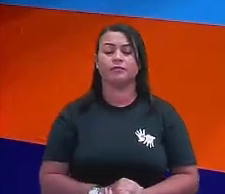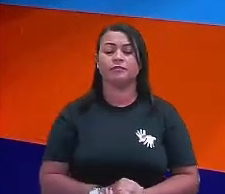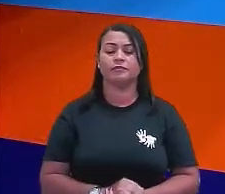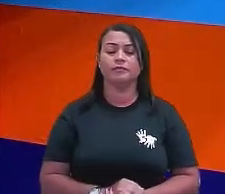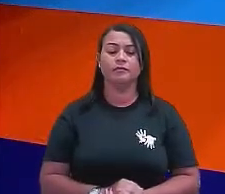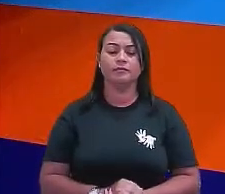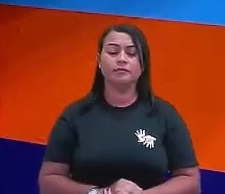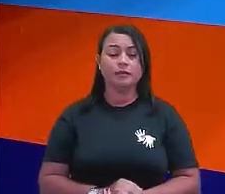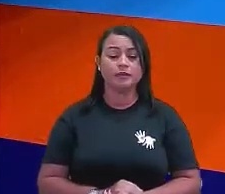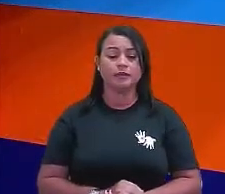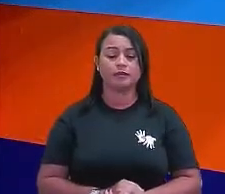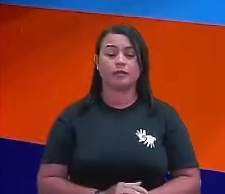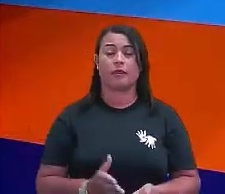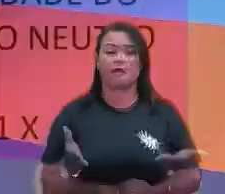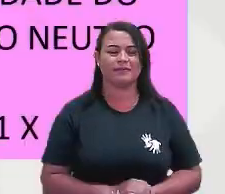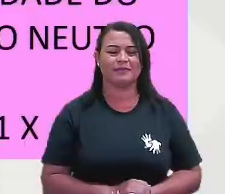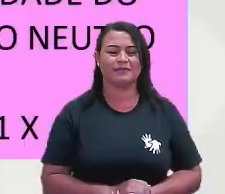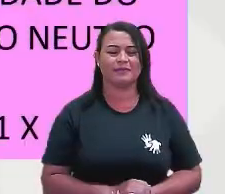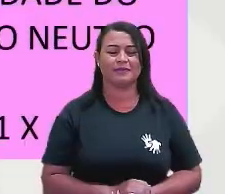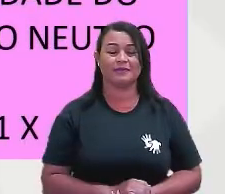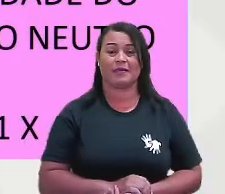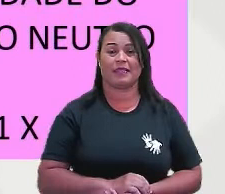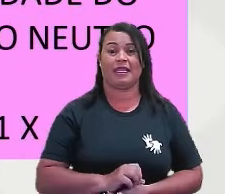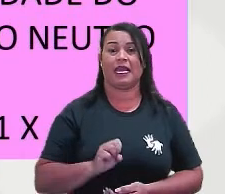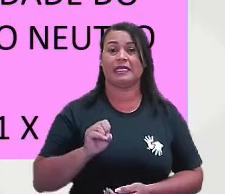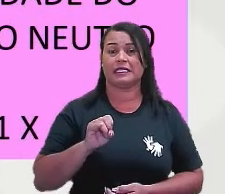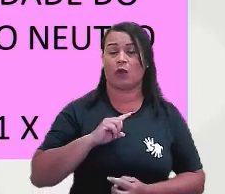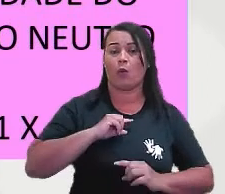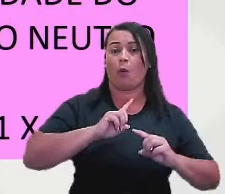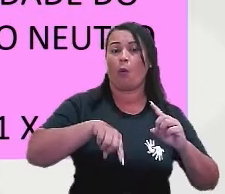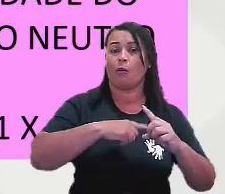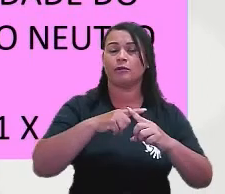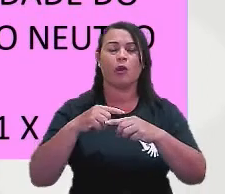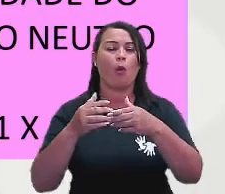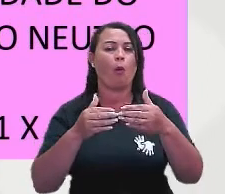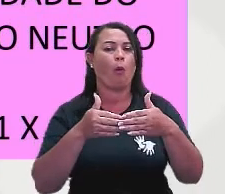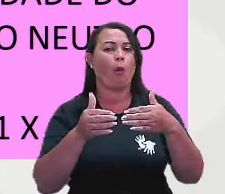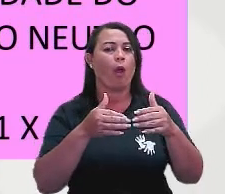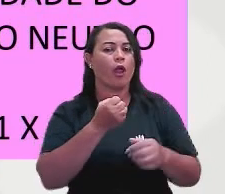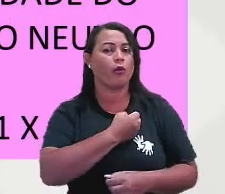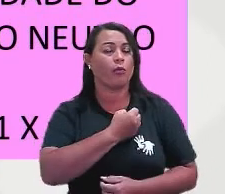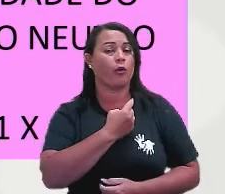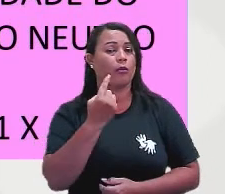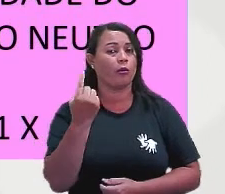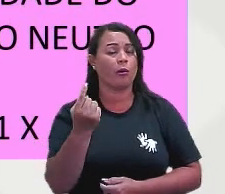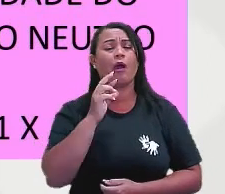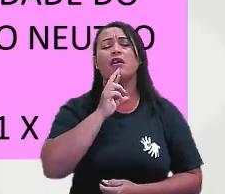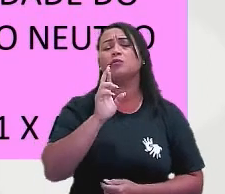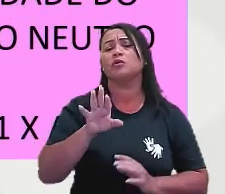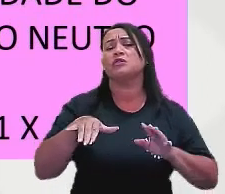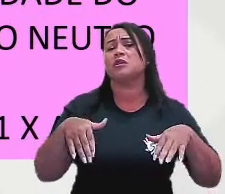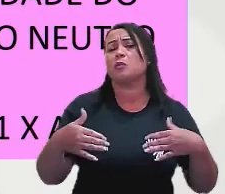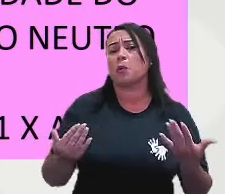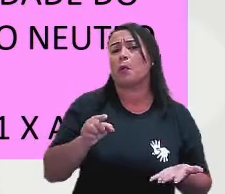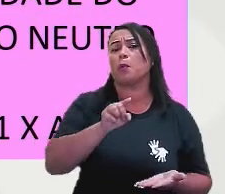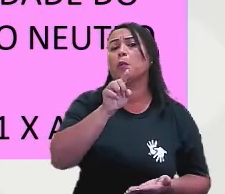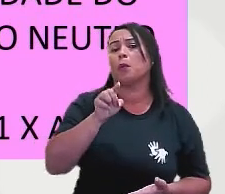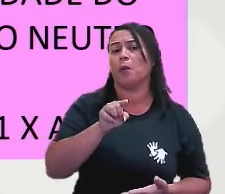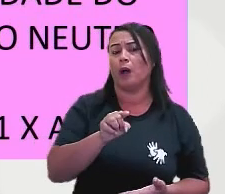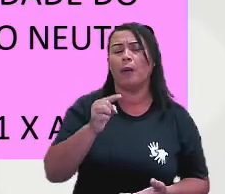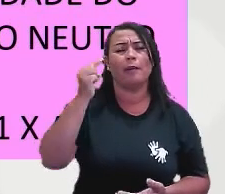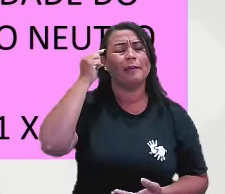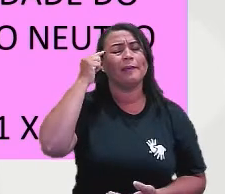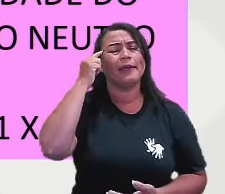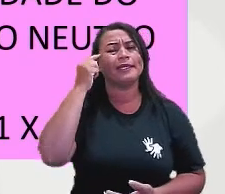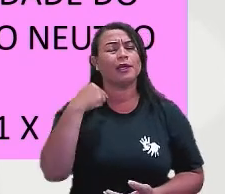certo? Agora, preste atenção. Se eu multiplicar qualquer número por 1, que resultado vai dar? Então, pensa